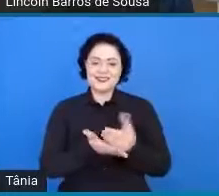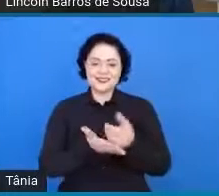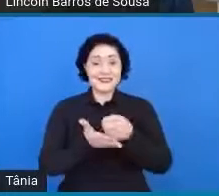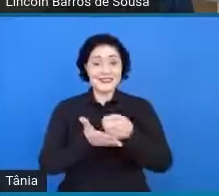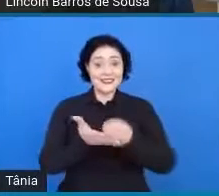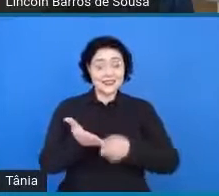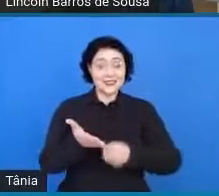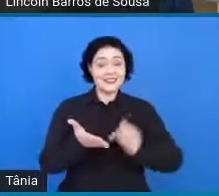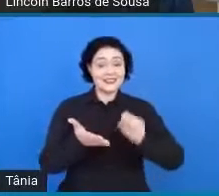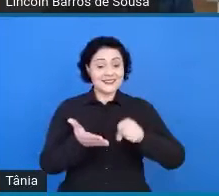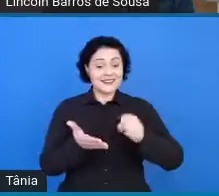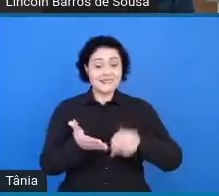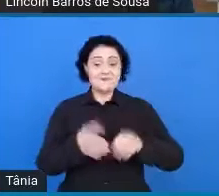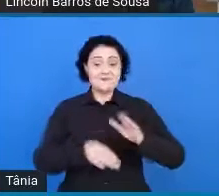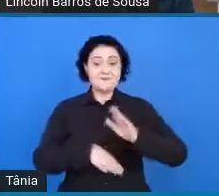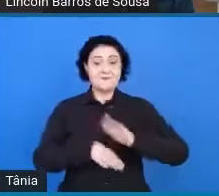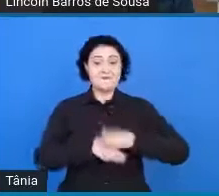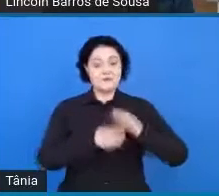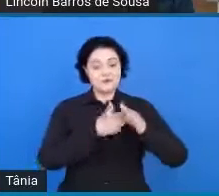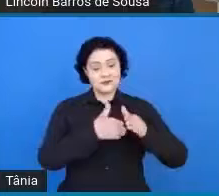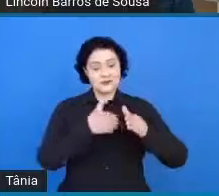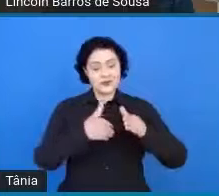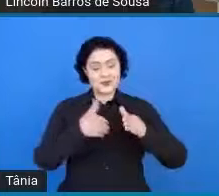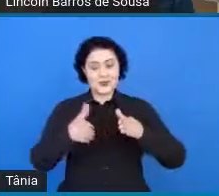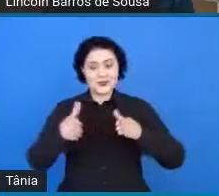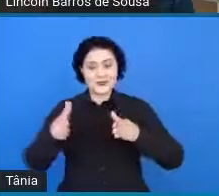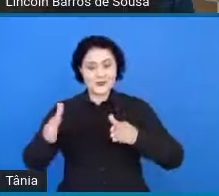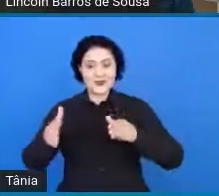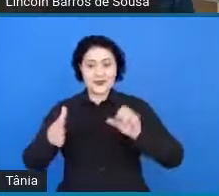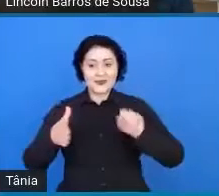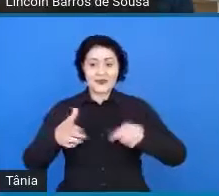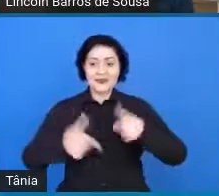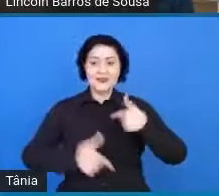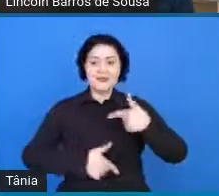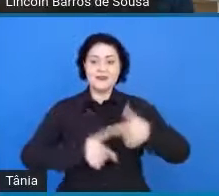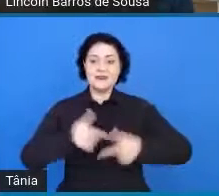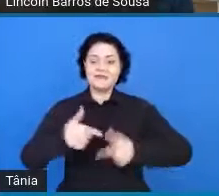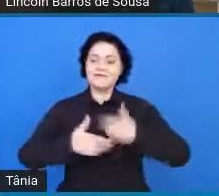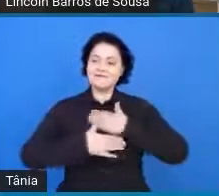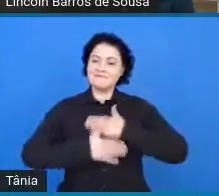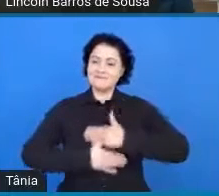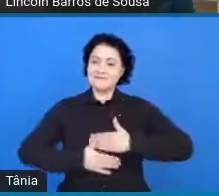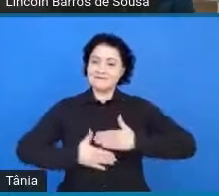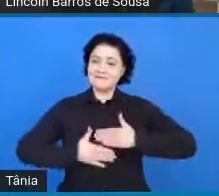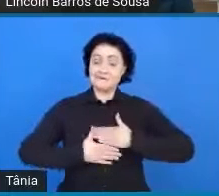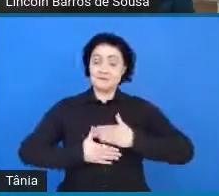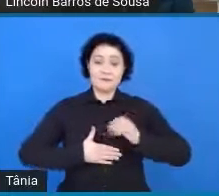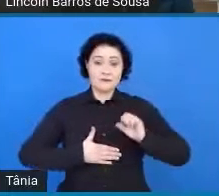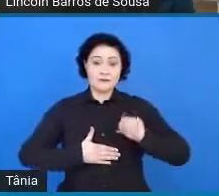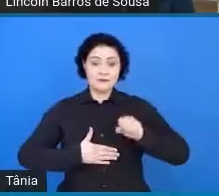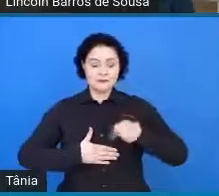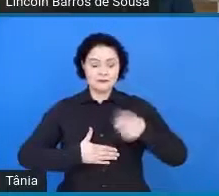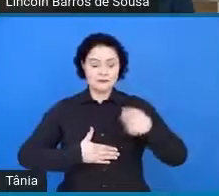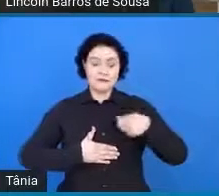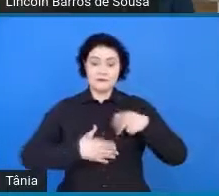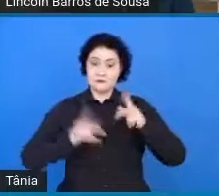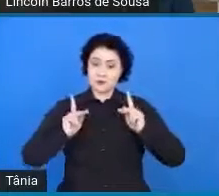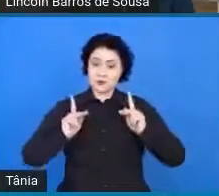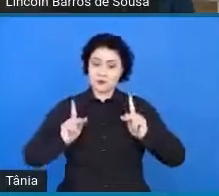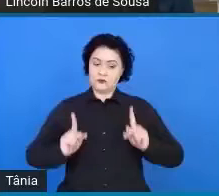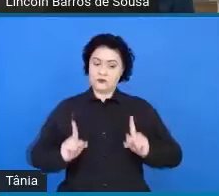escrever com frequência e é um trabalho sim muito prazeiroso que exige disciplina